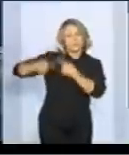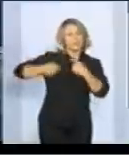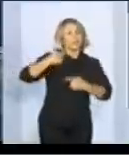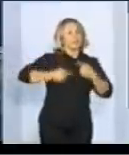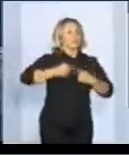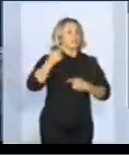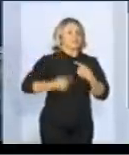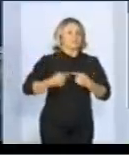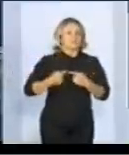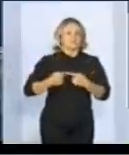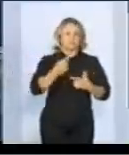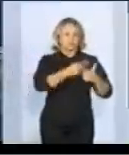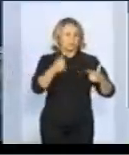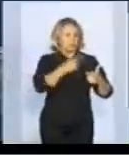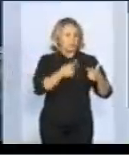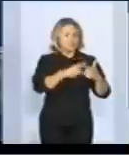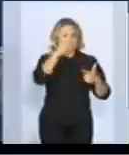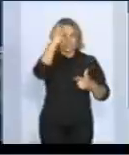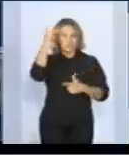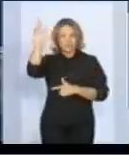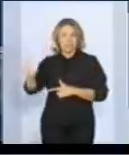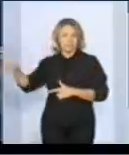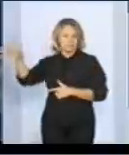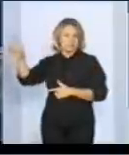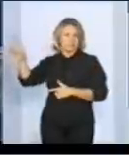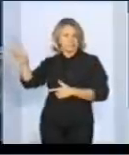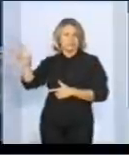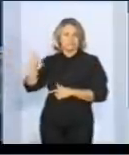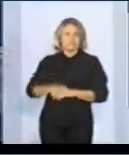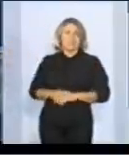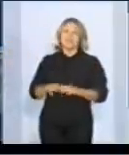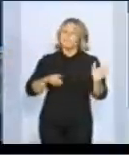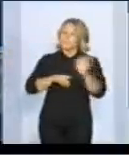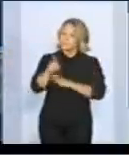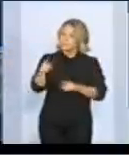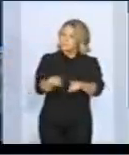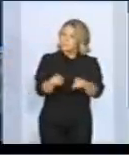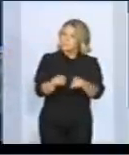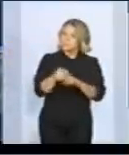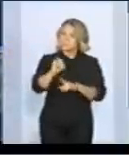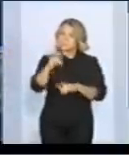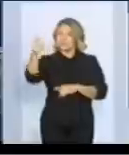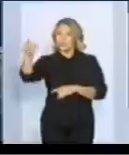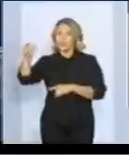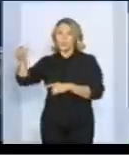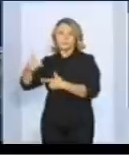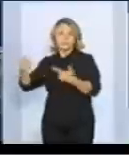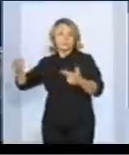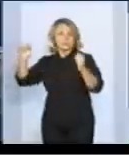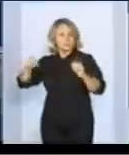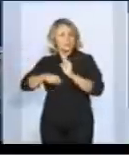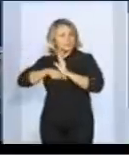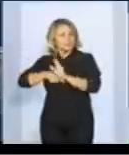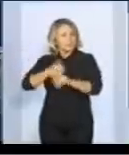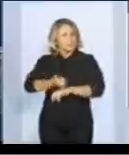de danos ao consumidor, eventualmente. E mais, eu me pergunto se não existem instrumentos mais eficientes